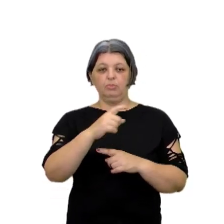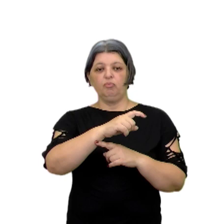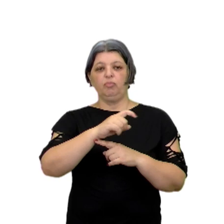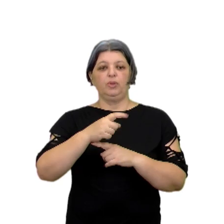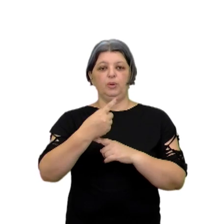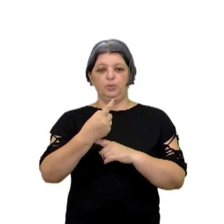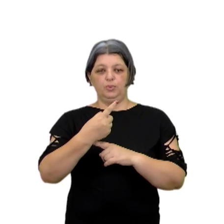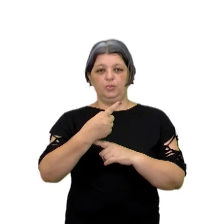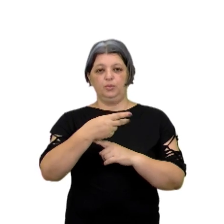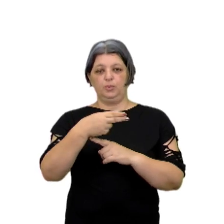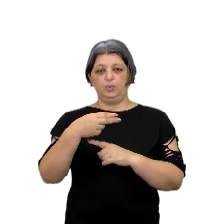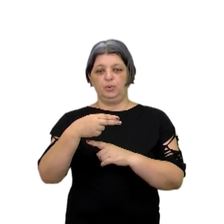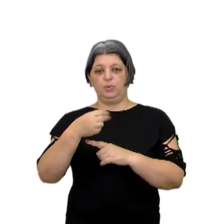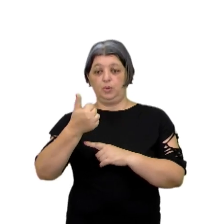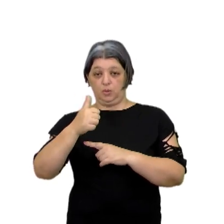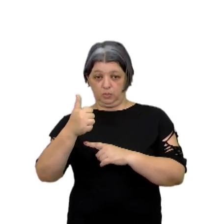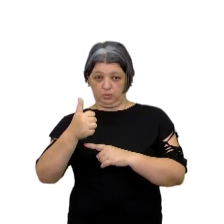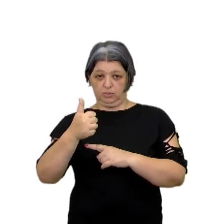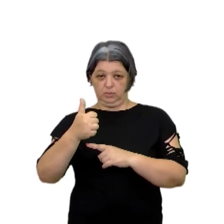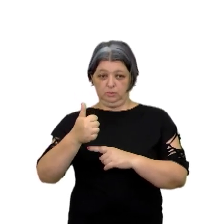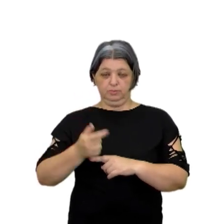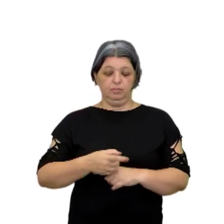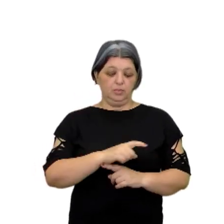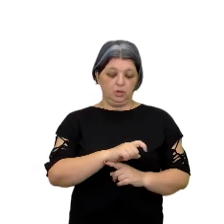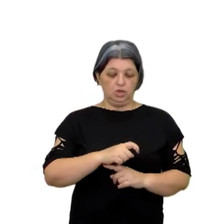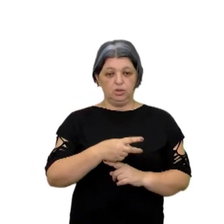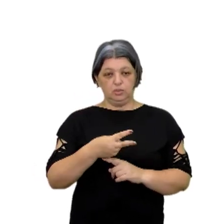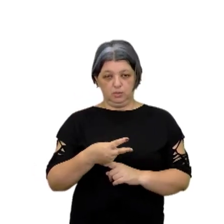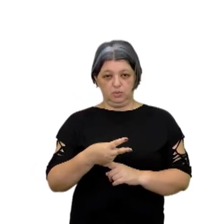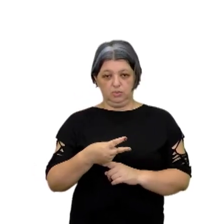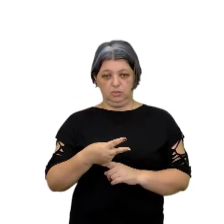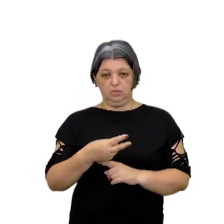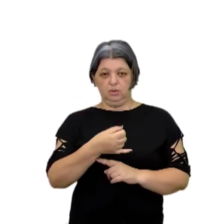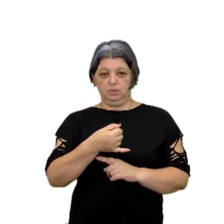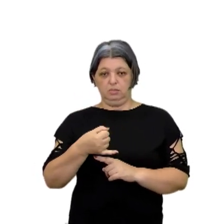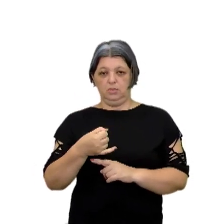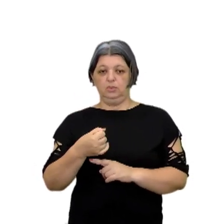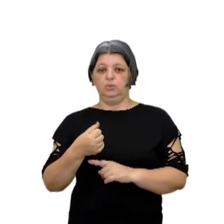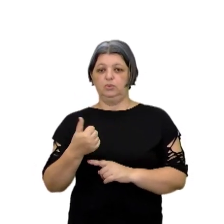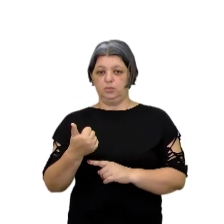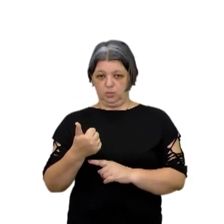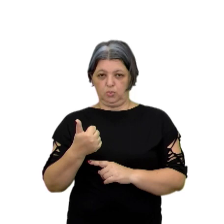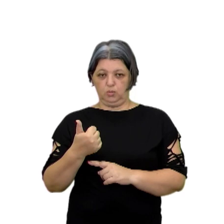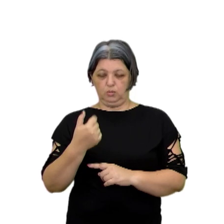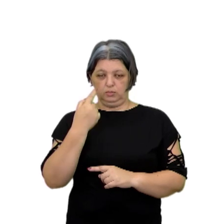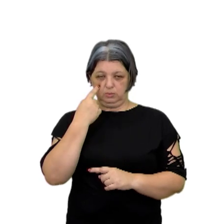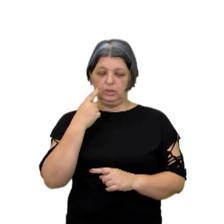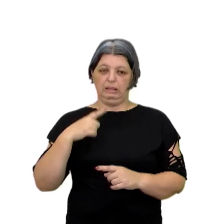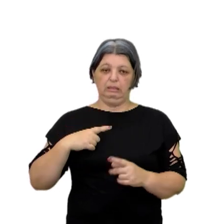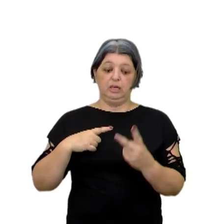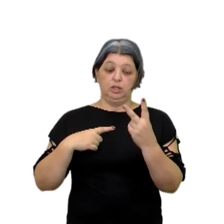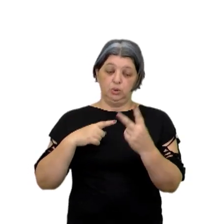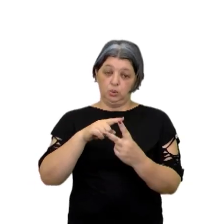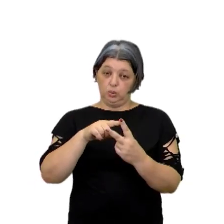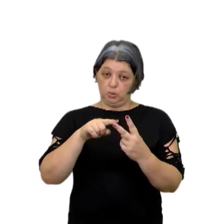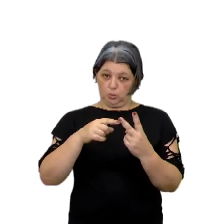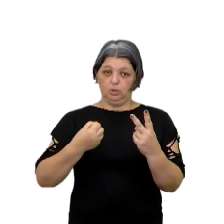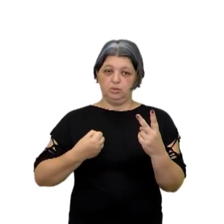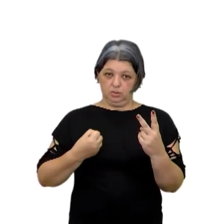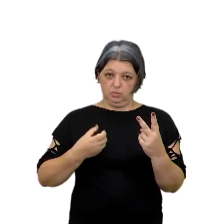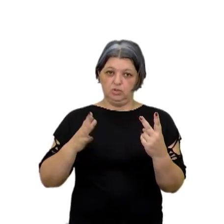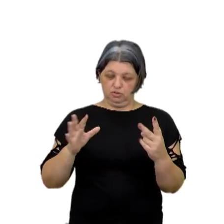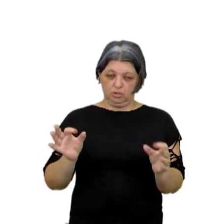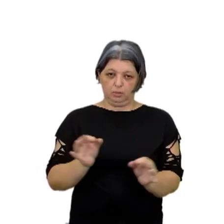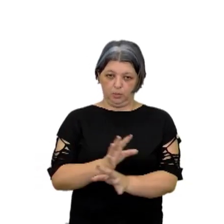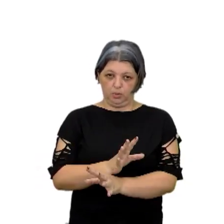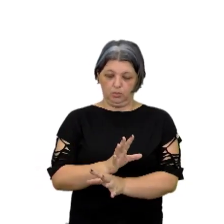= 11 na eo X2 = -1 então a gente já tem dois números aí agora a